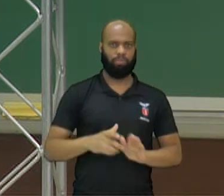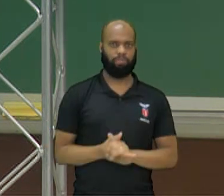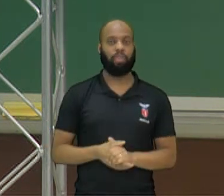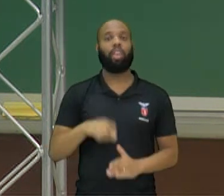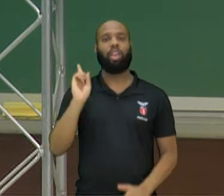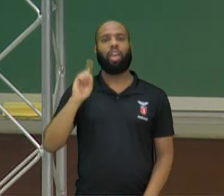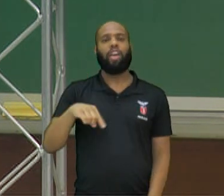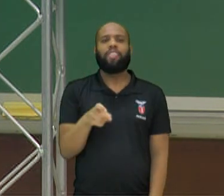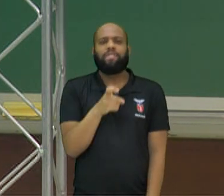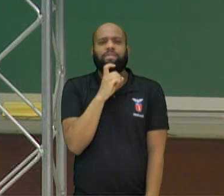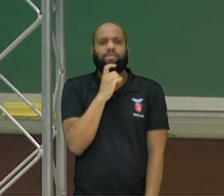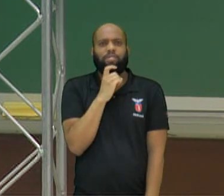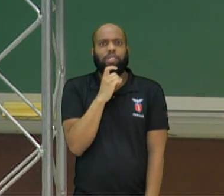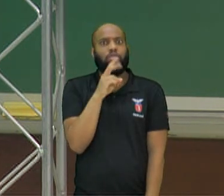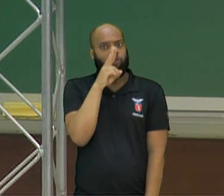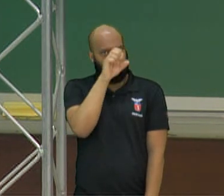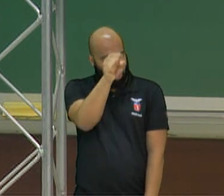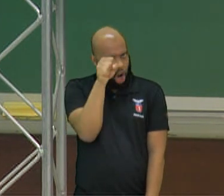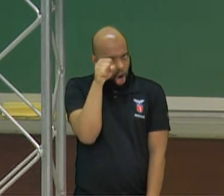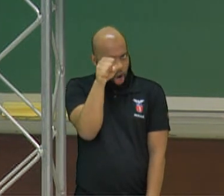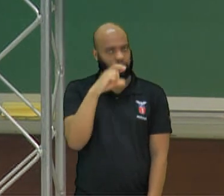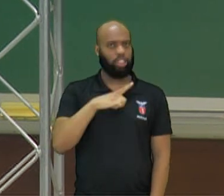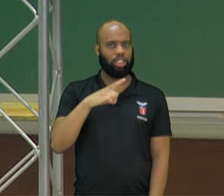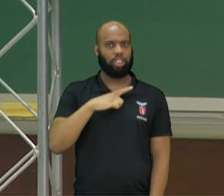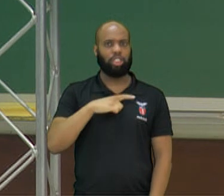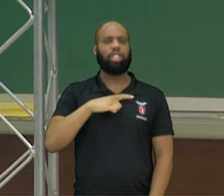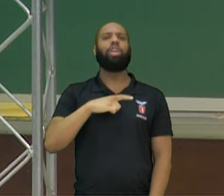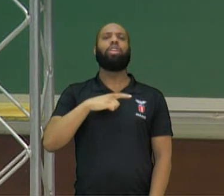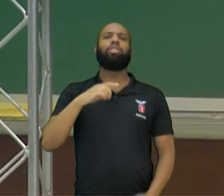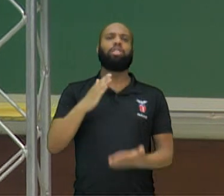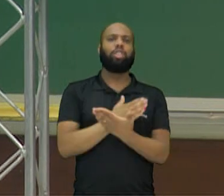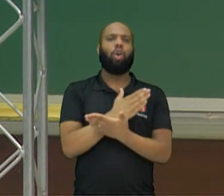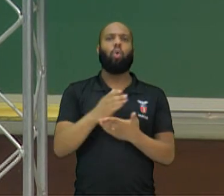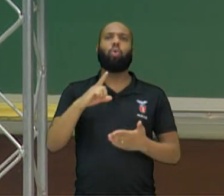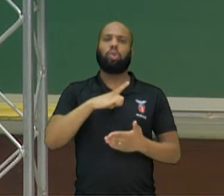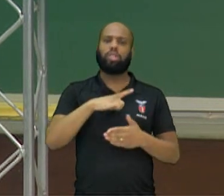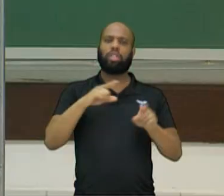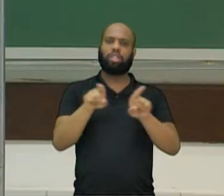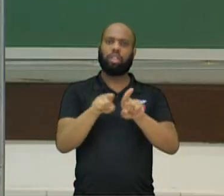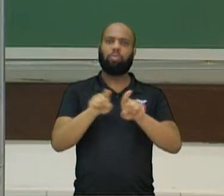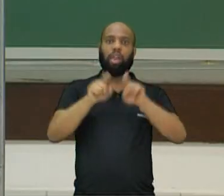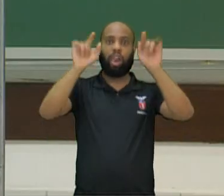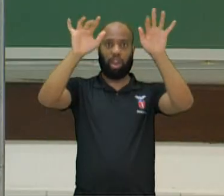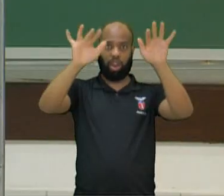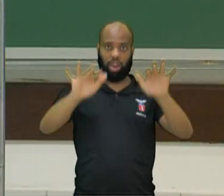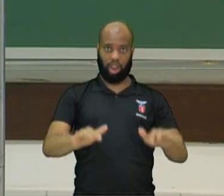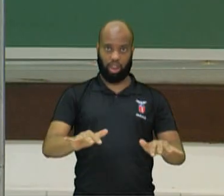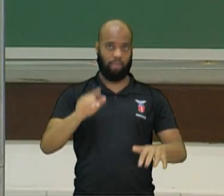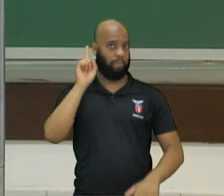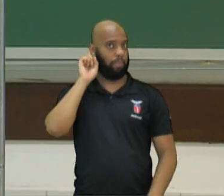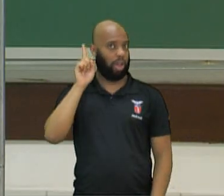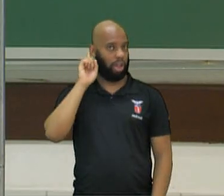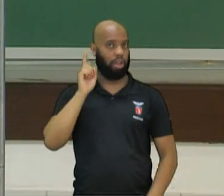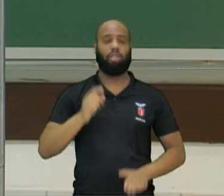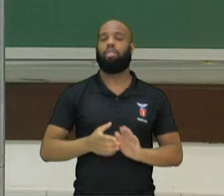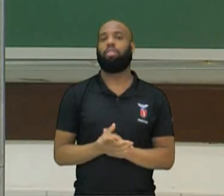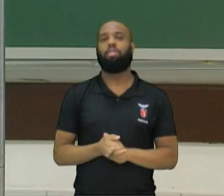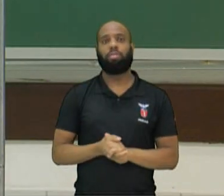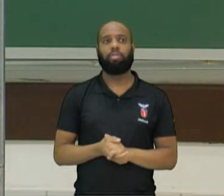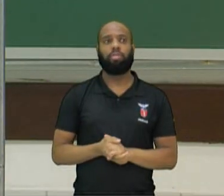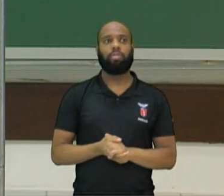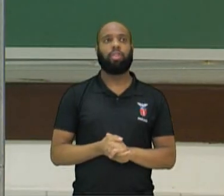São invernos bastante rigorosos que apresentam geada e em alguns casos apresentando inclusive neve. O